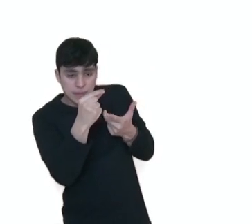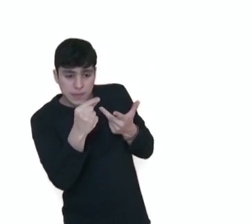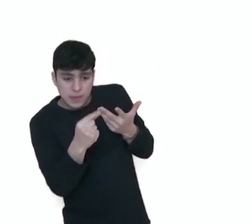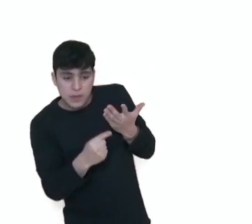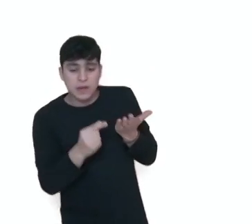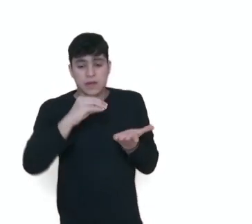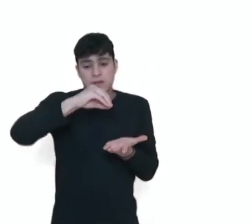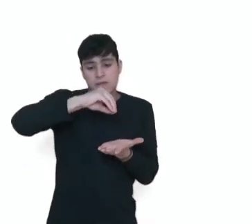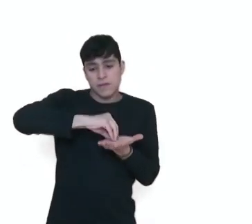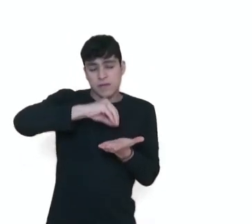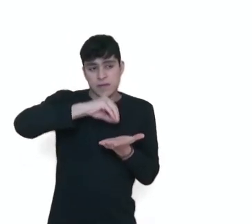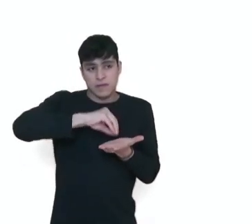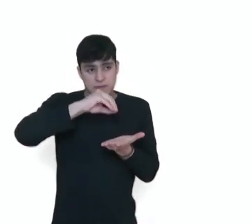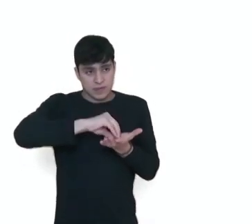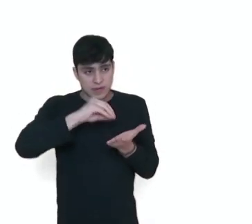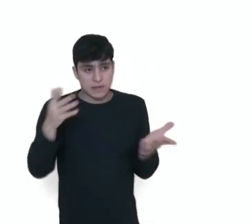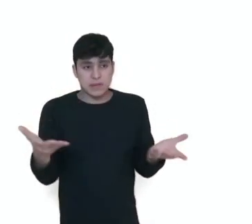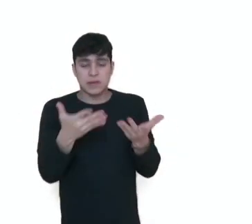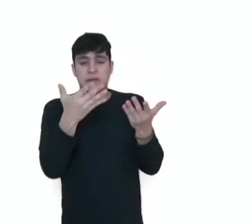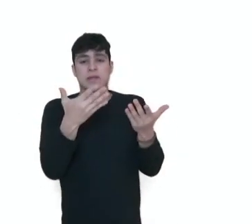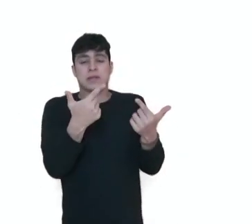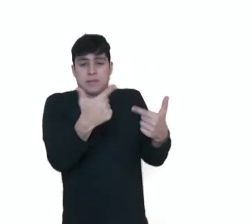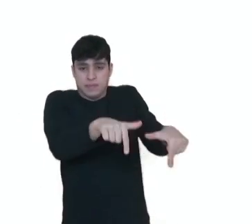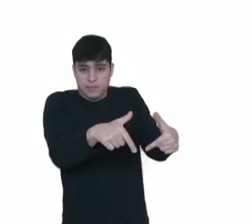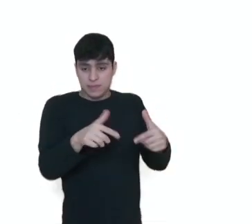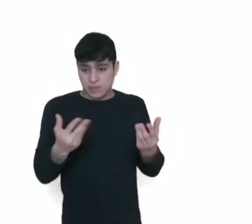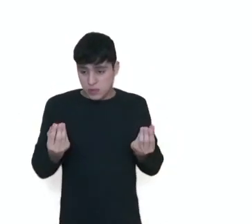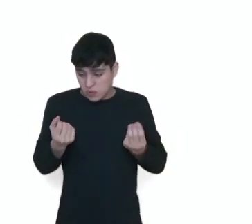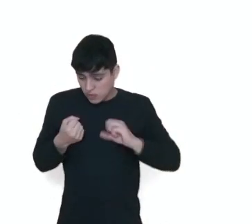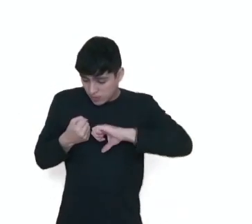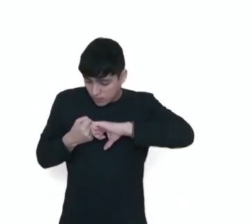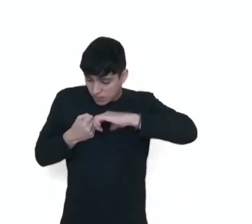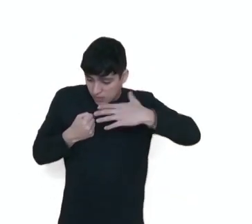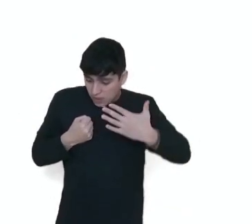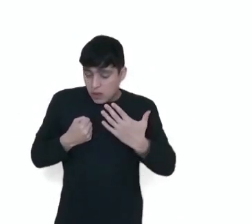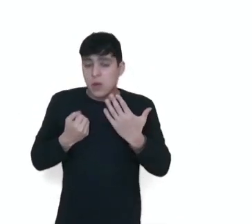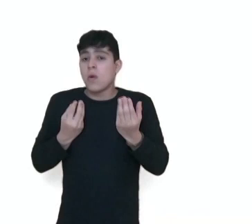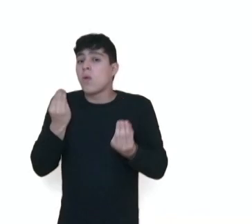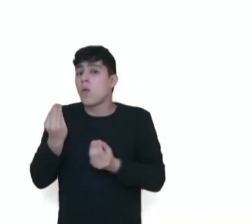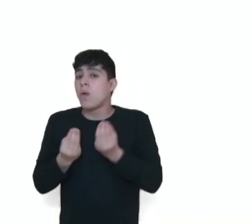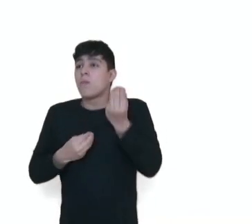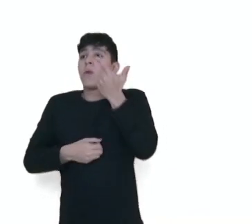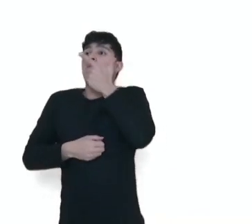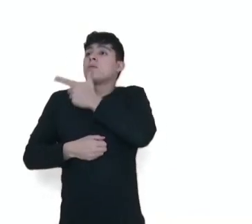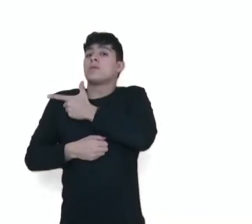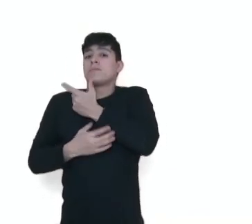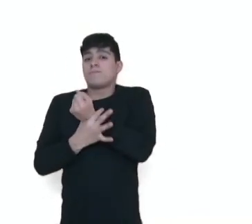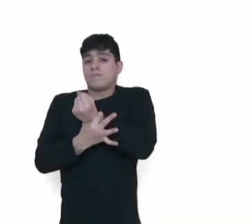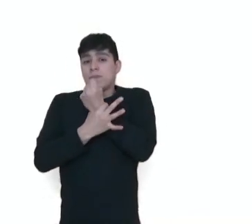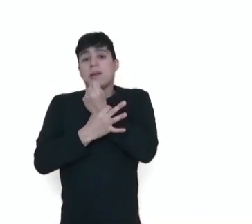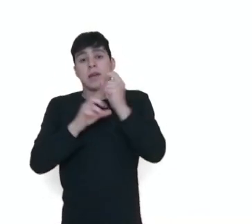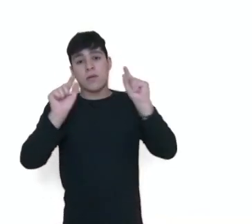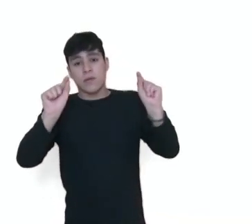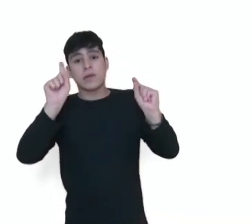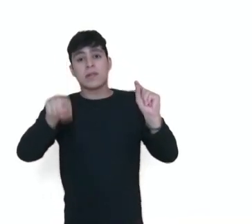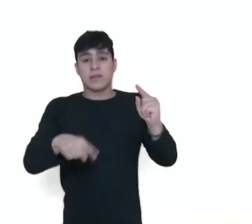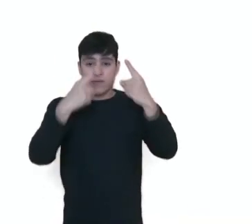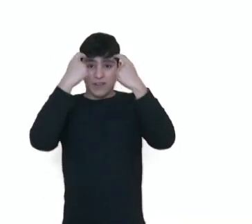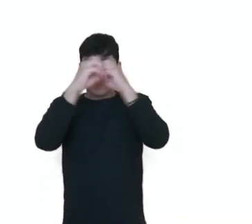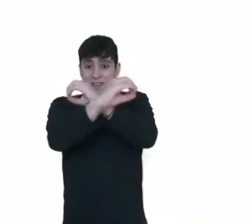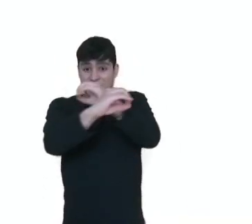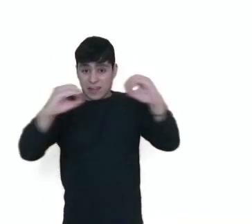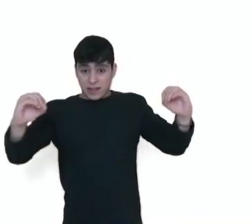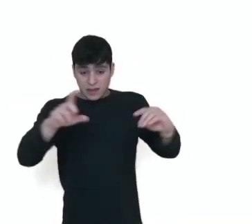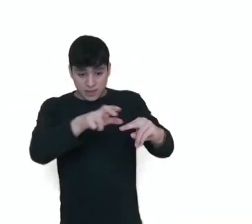falta de emprego. A democracia só pode ser salva pela não violência, pois a